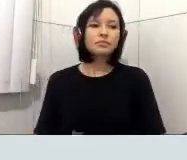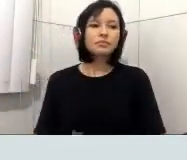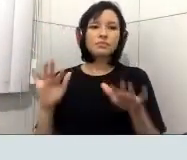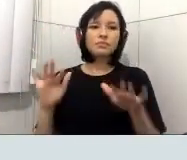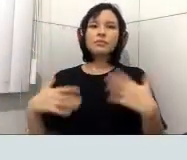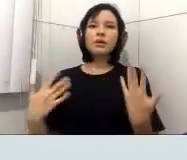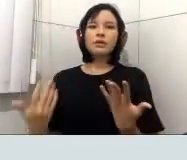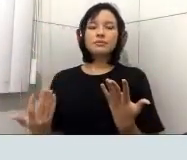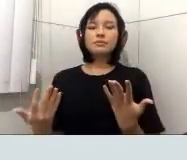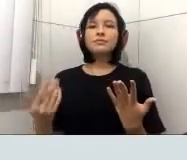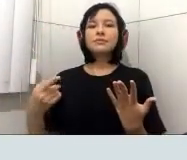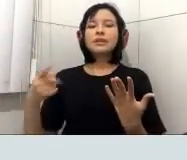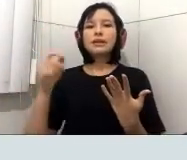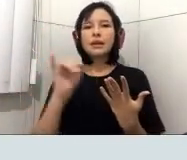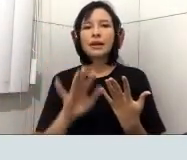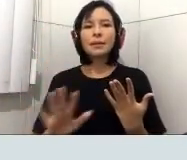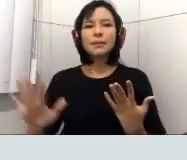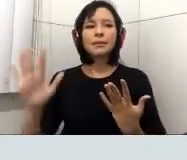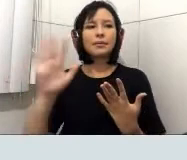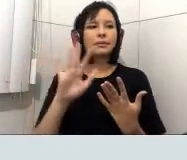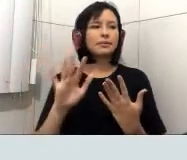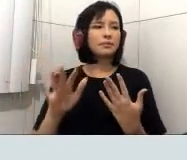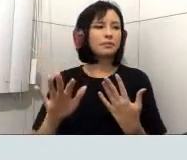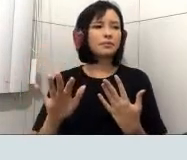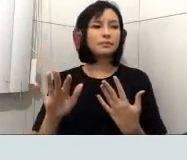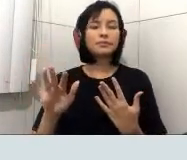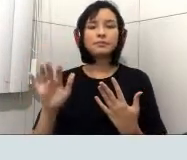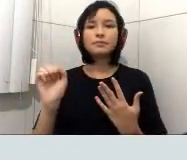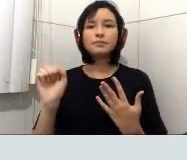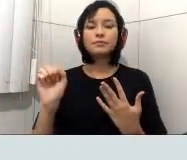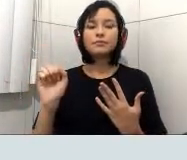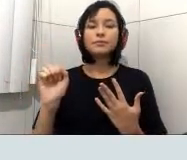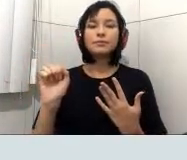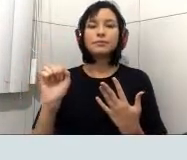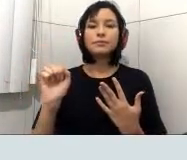nessa figura é exatamente isso.